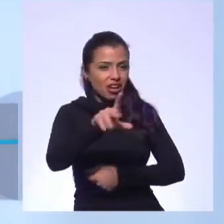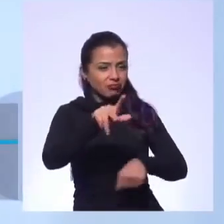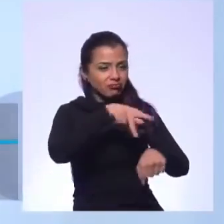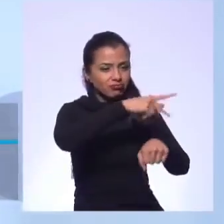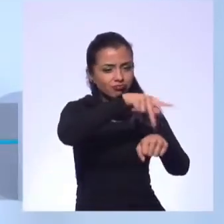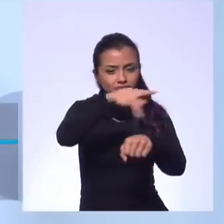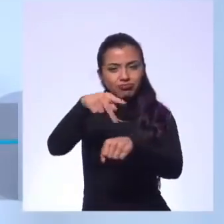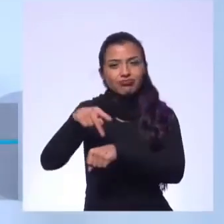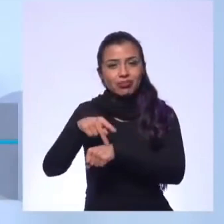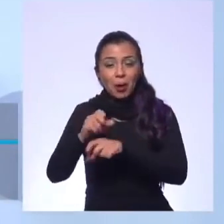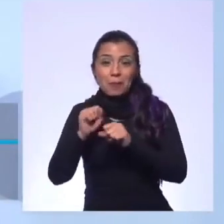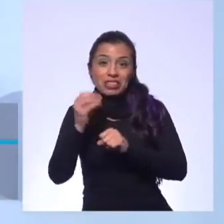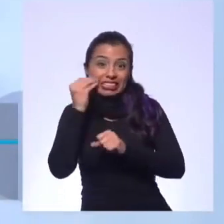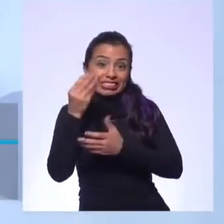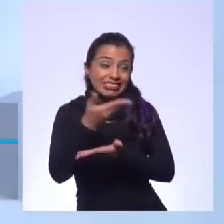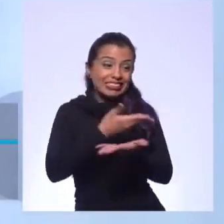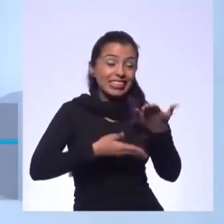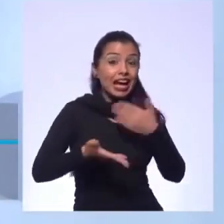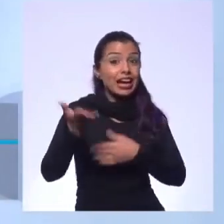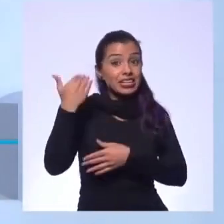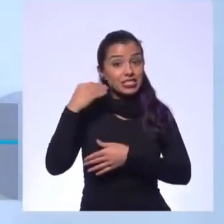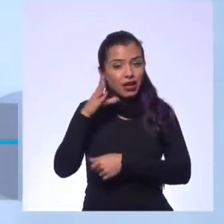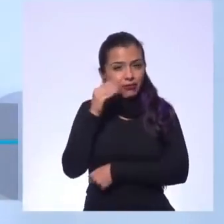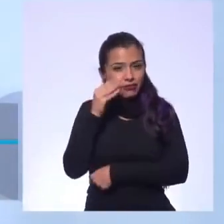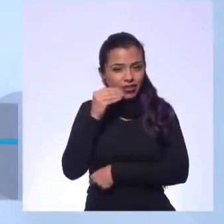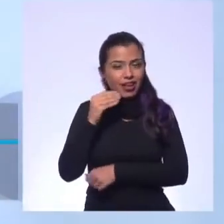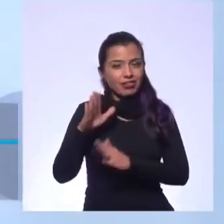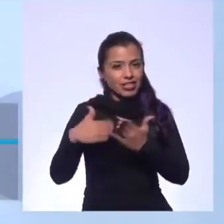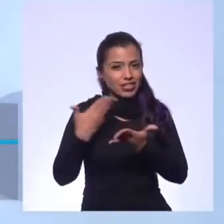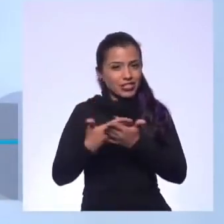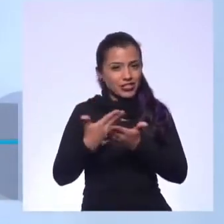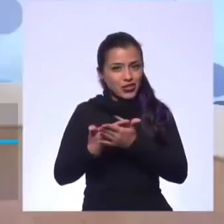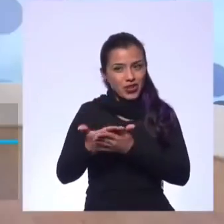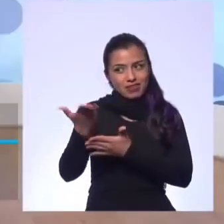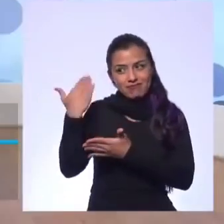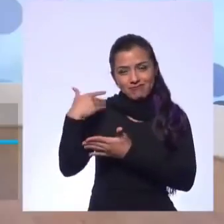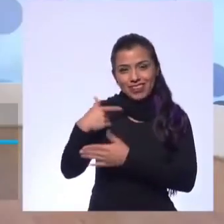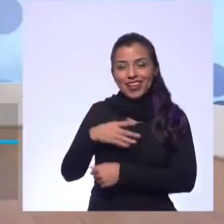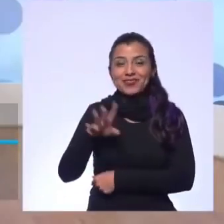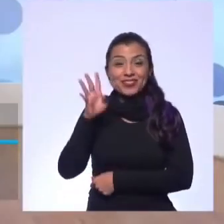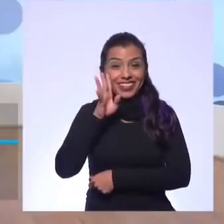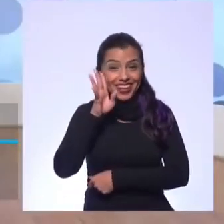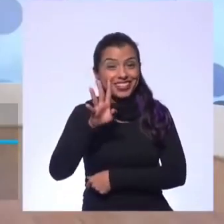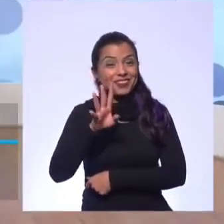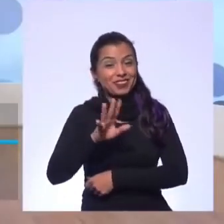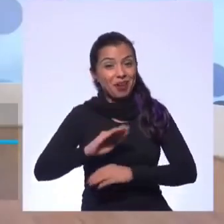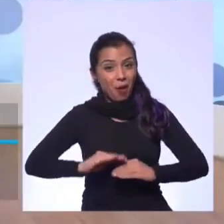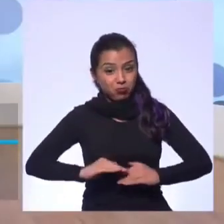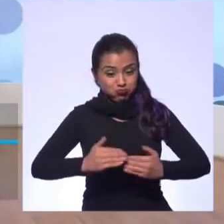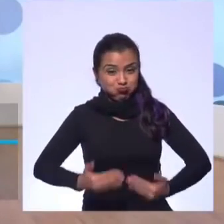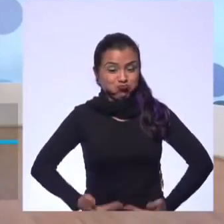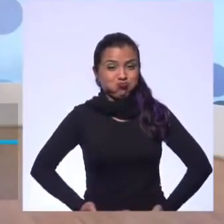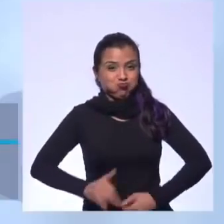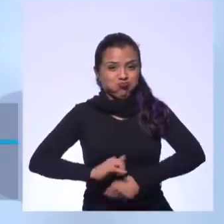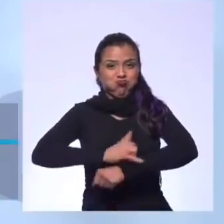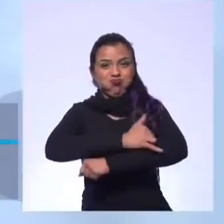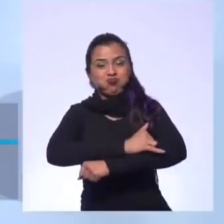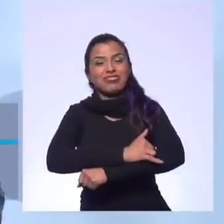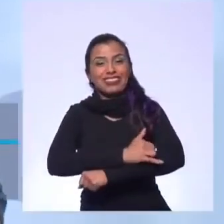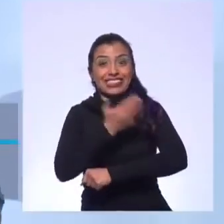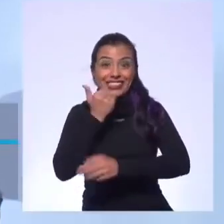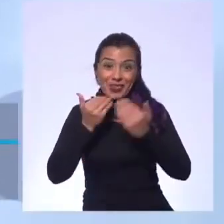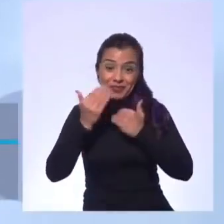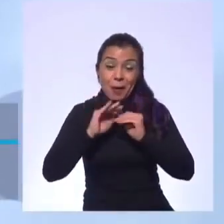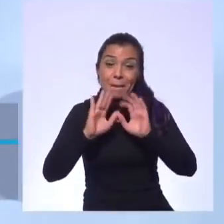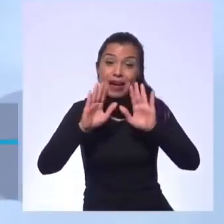culinária, né? O pessoal da escola que eu trabalhava ano retrasado, a gente fazia, né? Era muito bom, a gente saía rolando da aula. Mas, como a gente